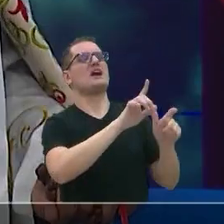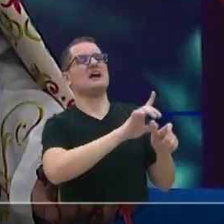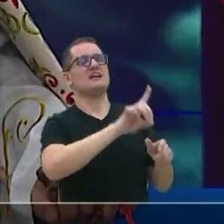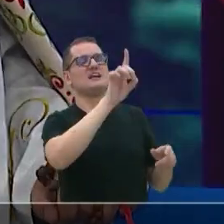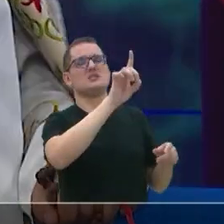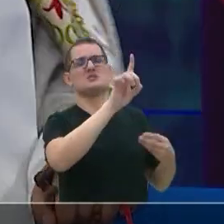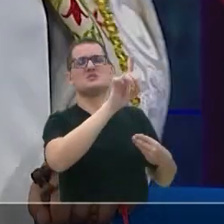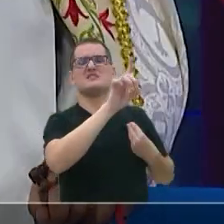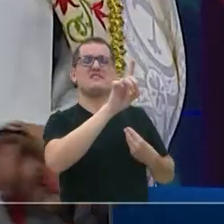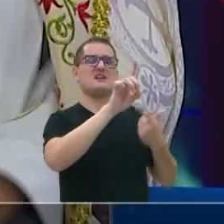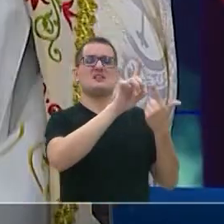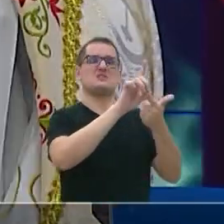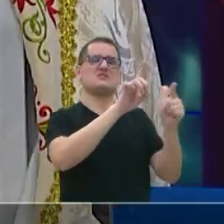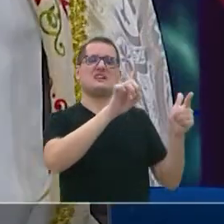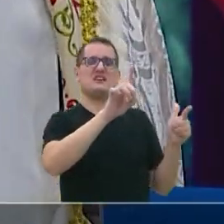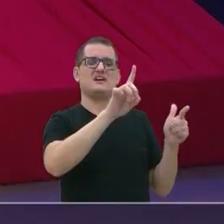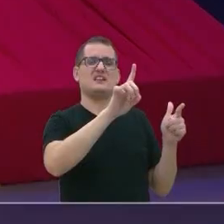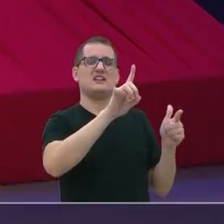Ele não vai,